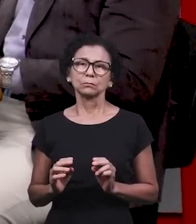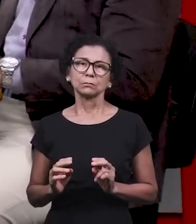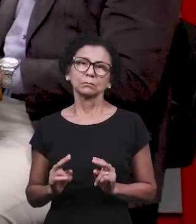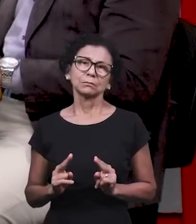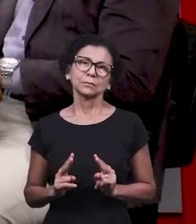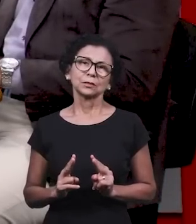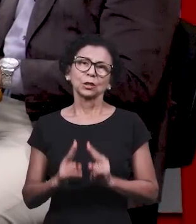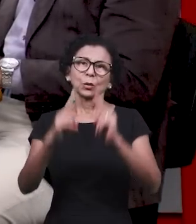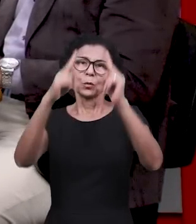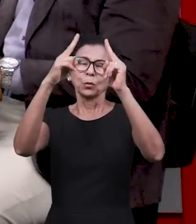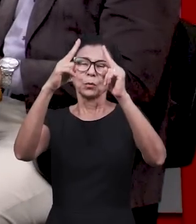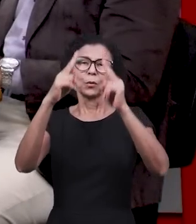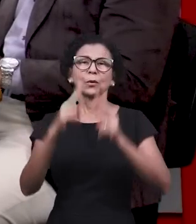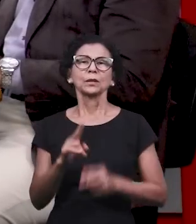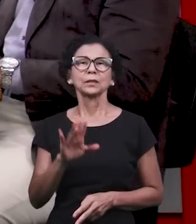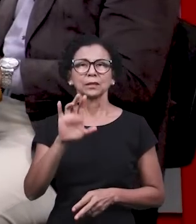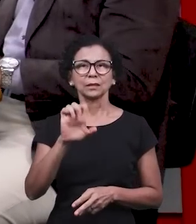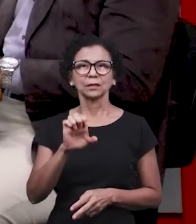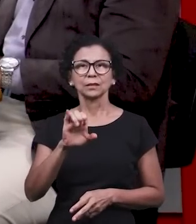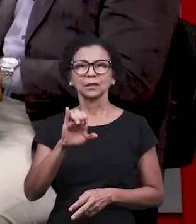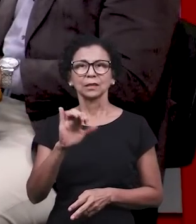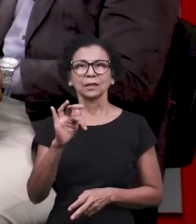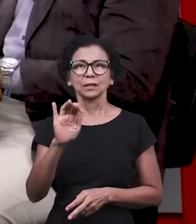Senhor me deu graça, e esse